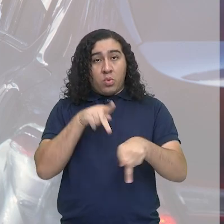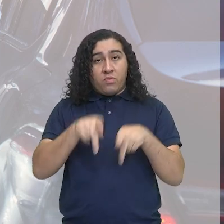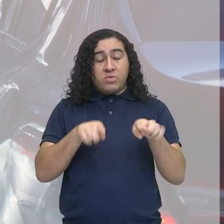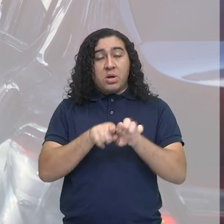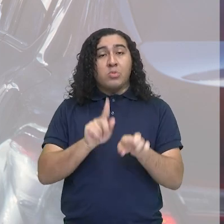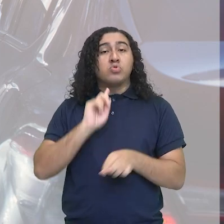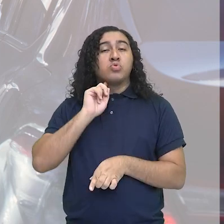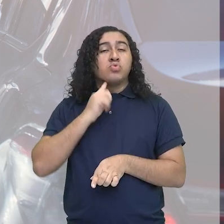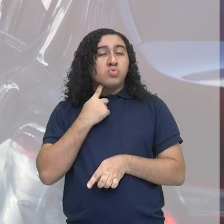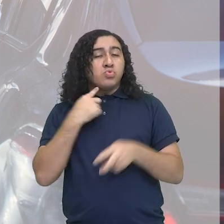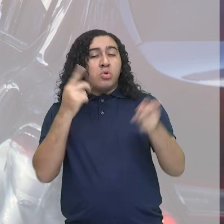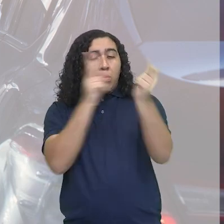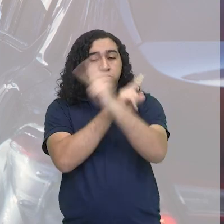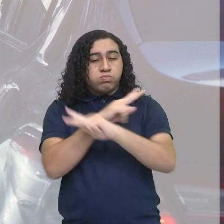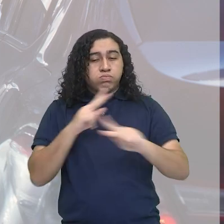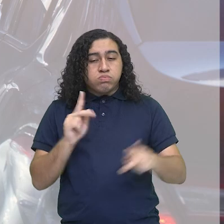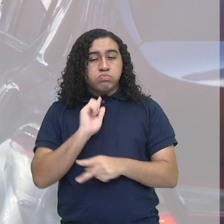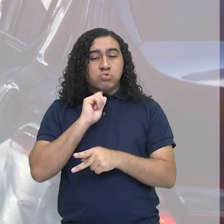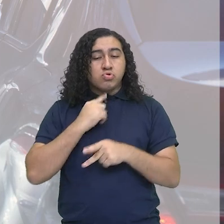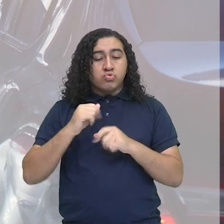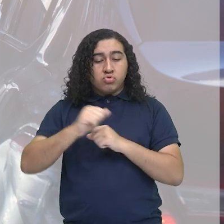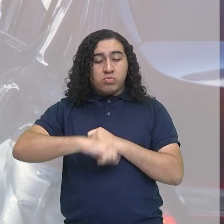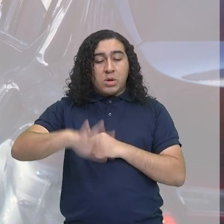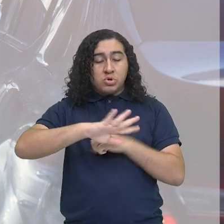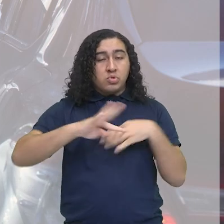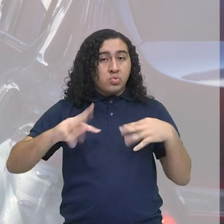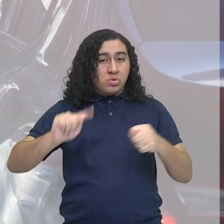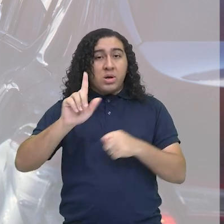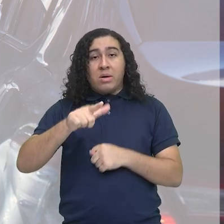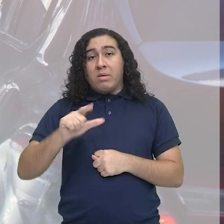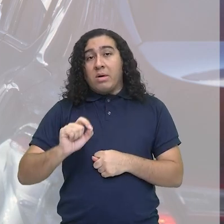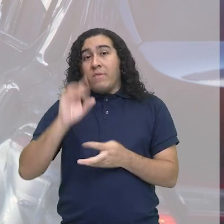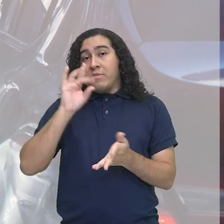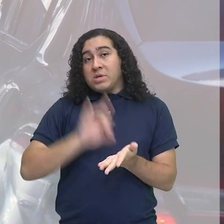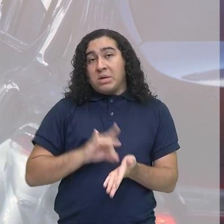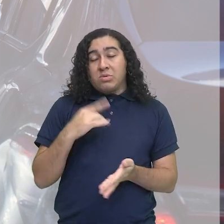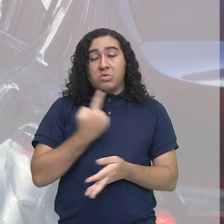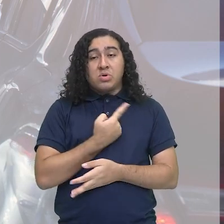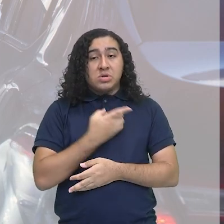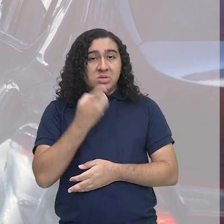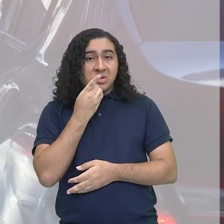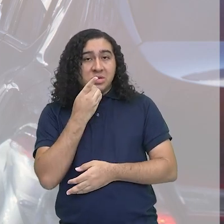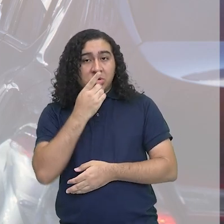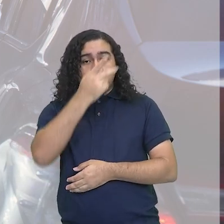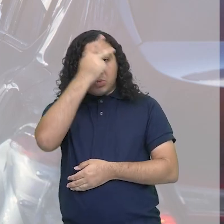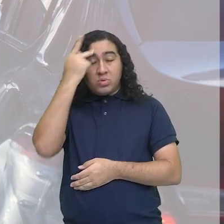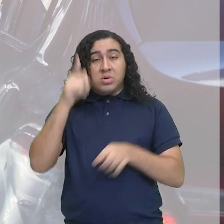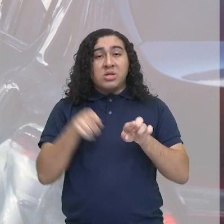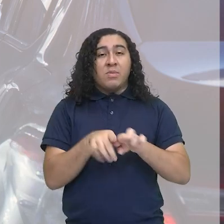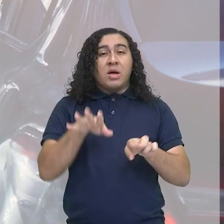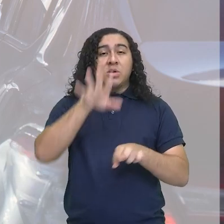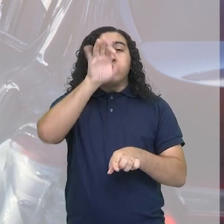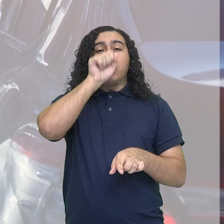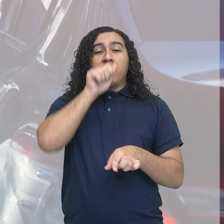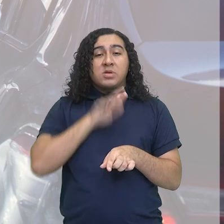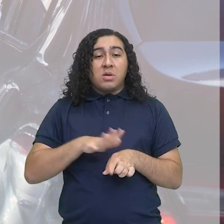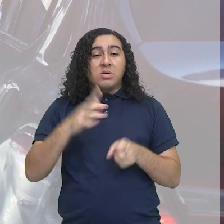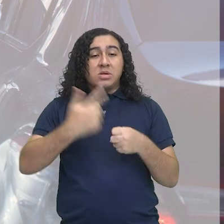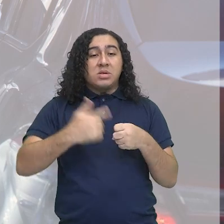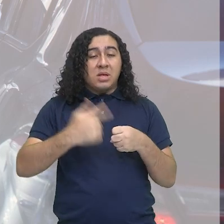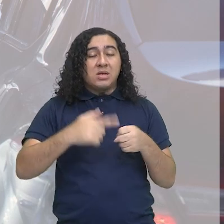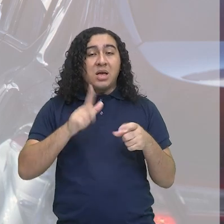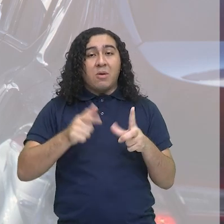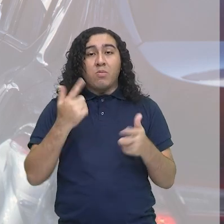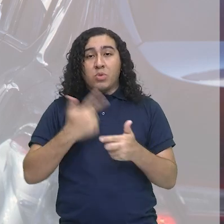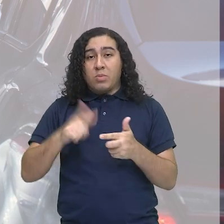também é uma coisa aí que está vigente, né, no dia a dia das pessoas. A qualidade do ar nas grandes cidades é